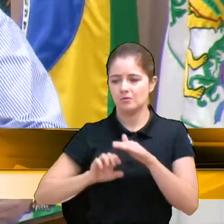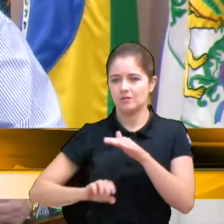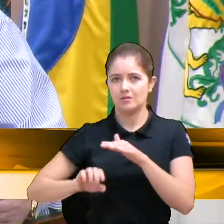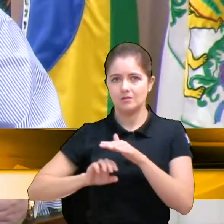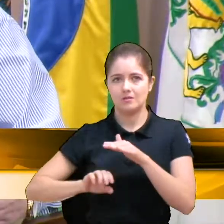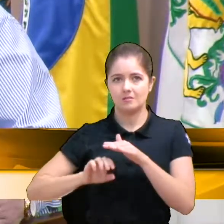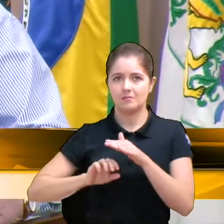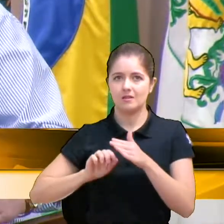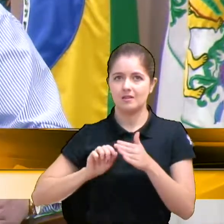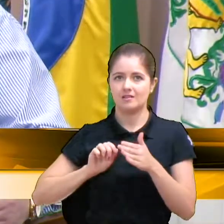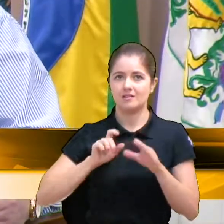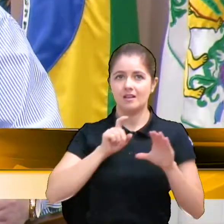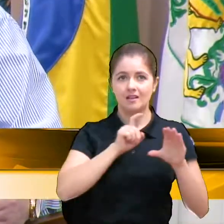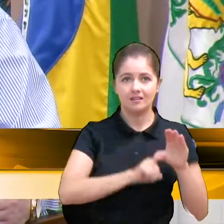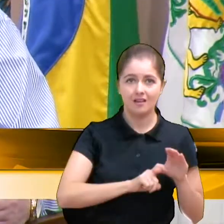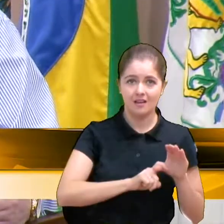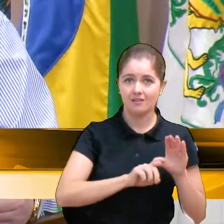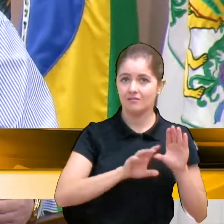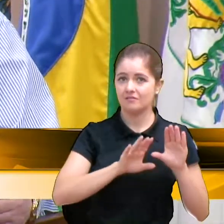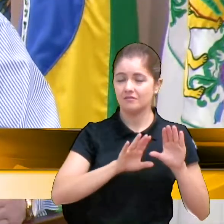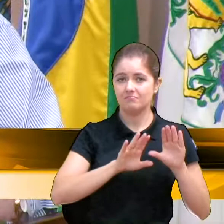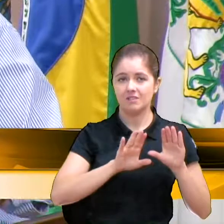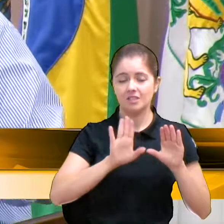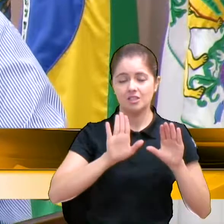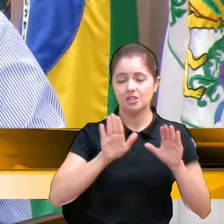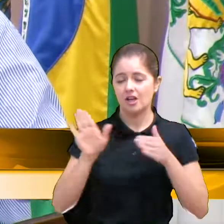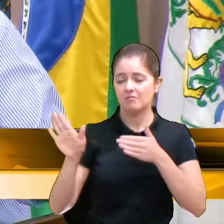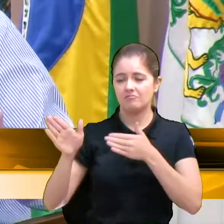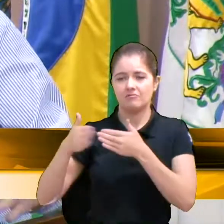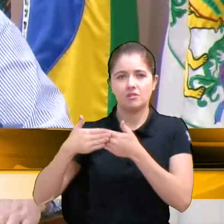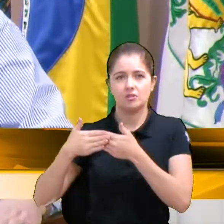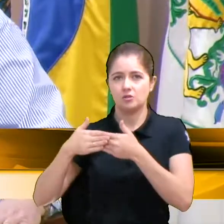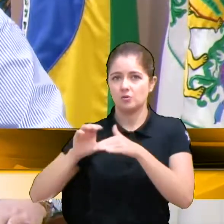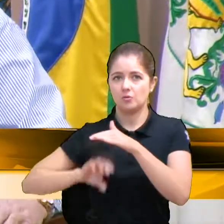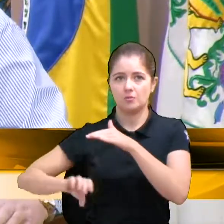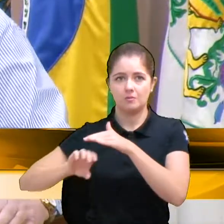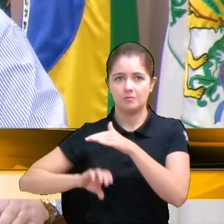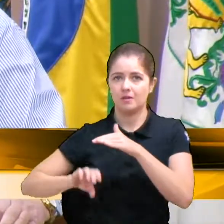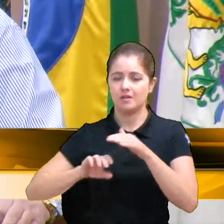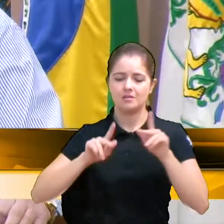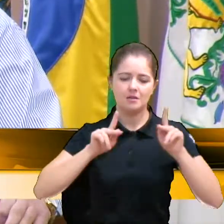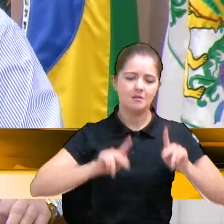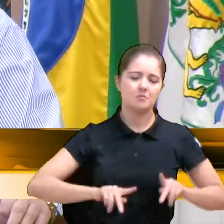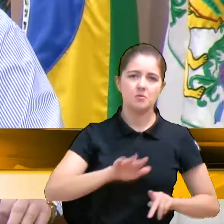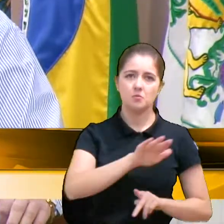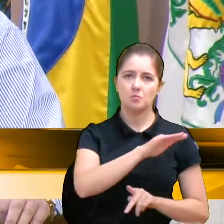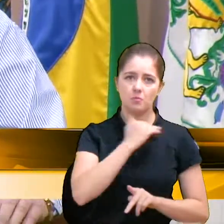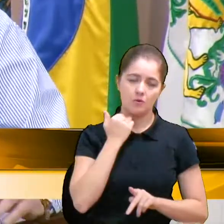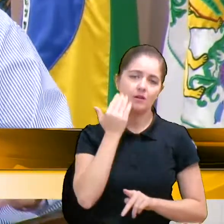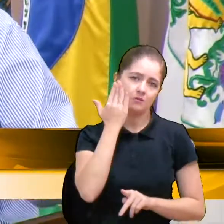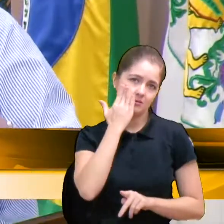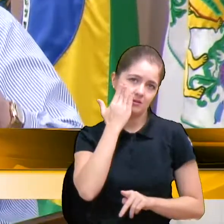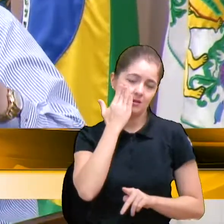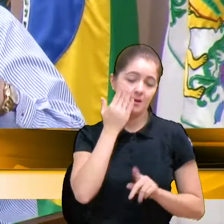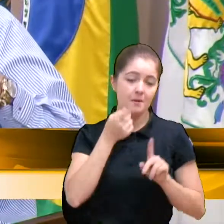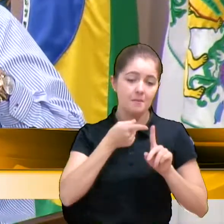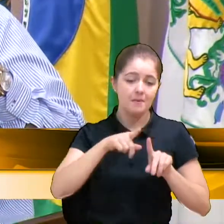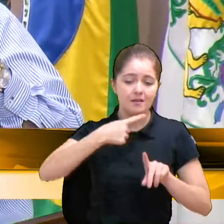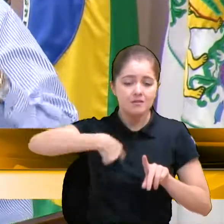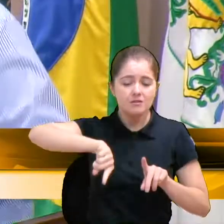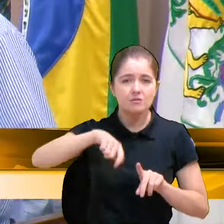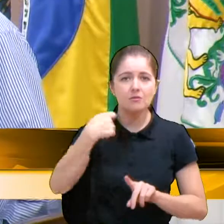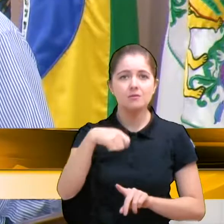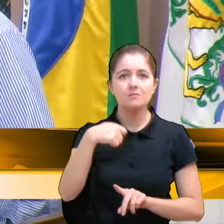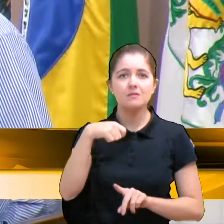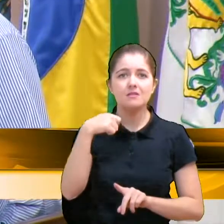já morreram, algumas empresas não existem mais, que será incobrável. Mas nós temos que pensar naqueles que realmente estão